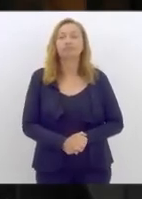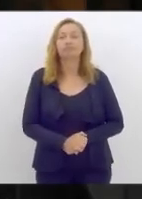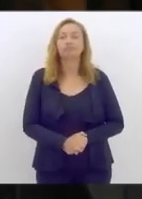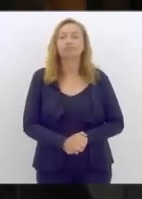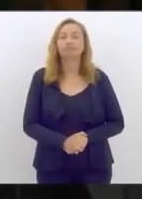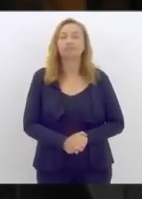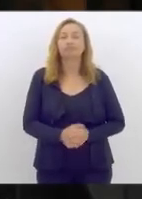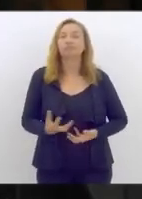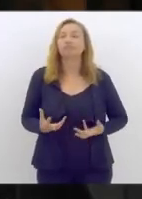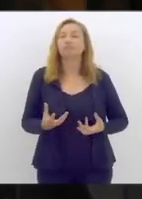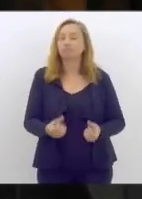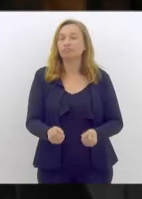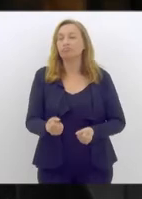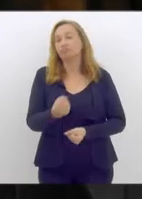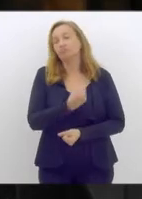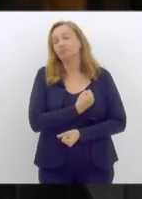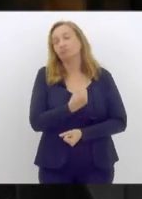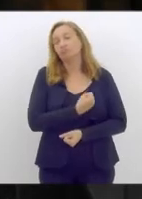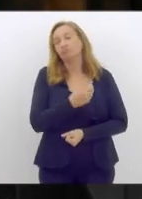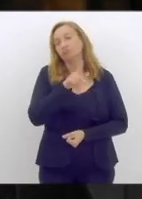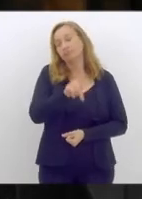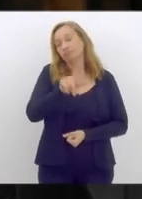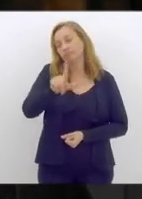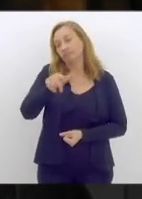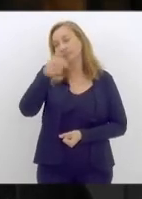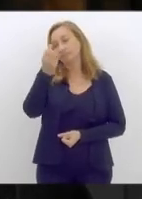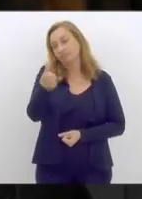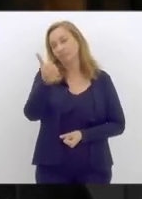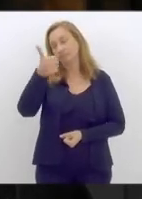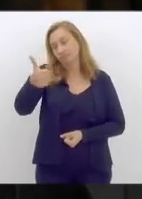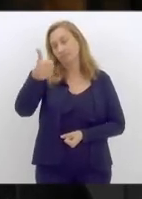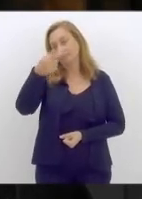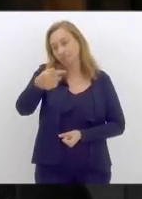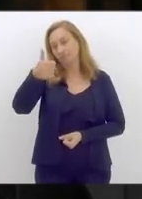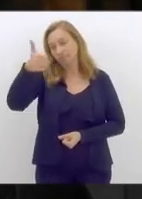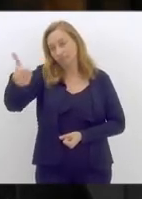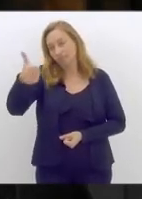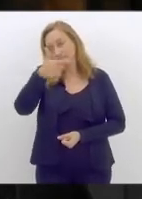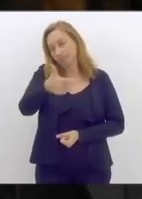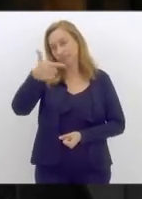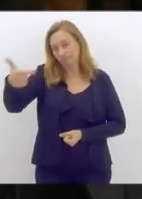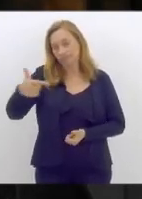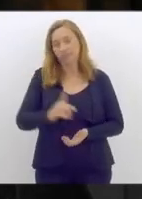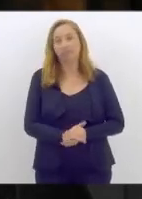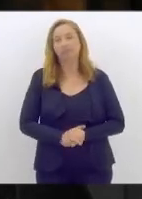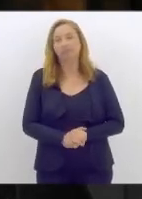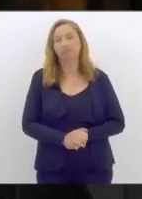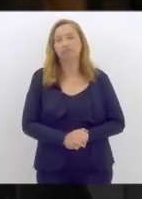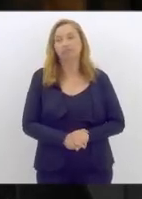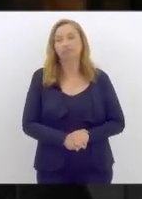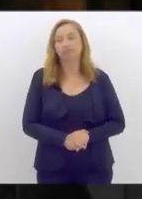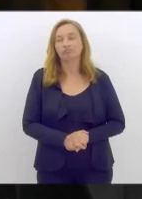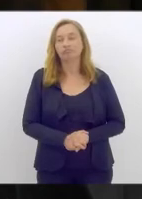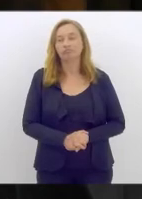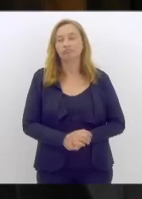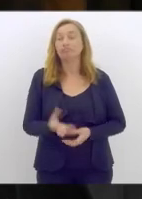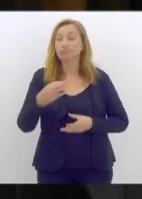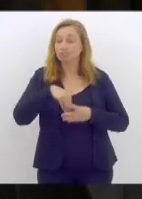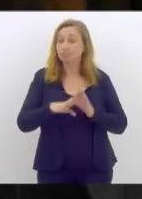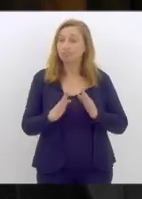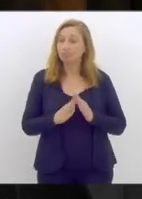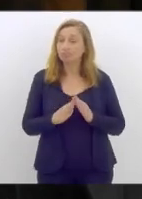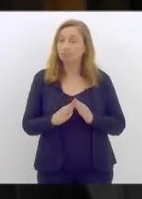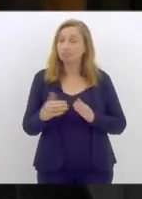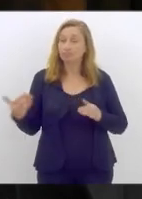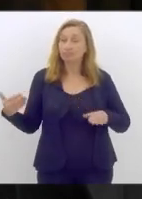que recebeu o número de PL 6171 de 22 que tá tramitando mas